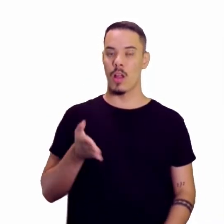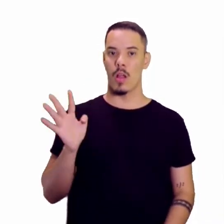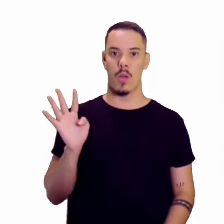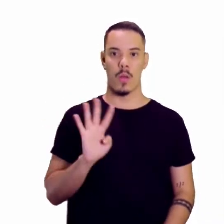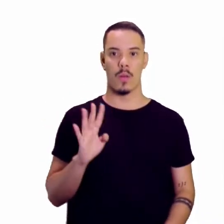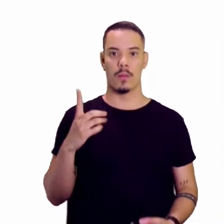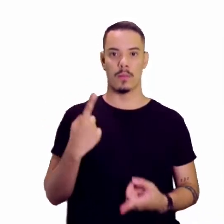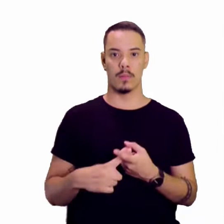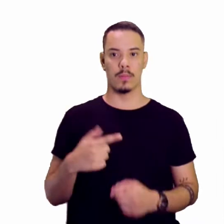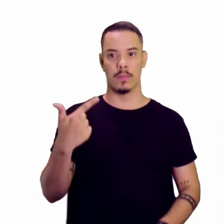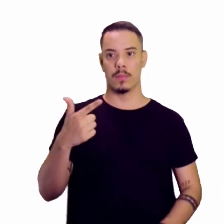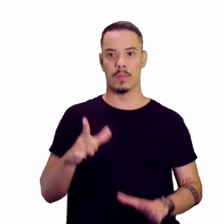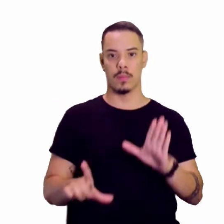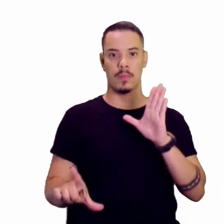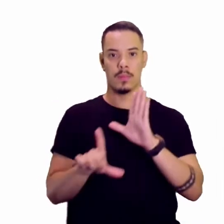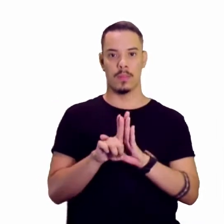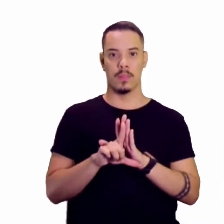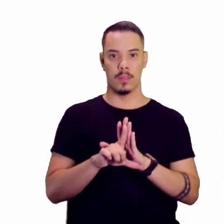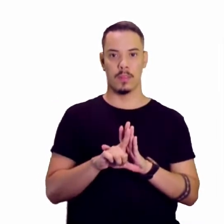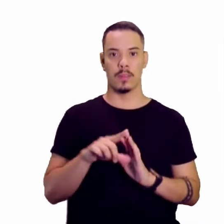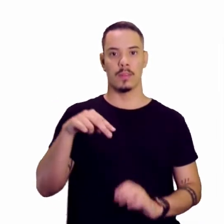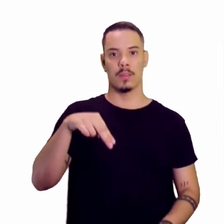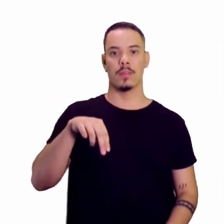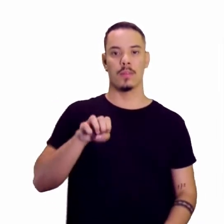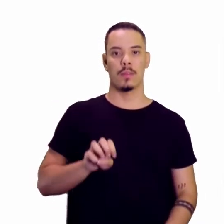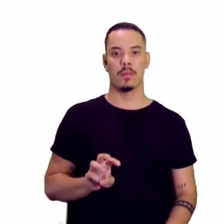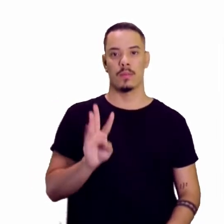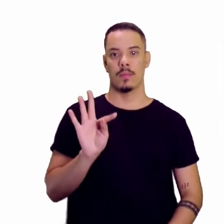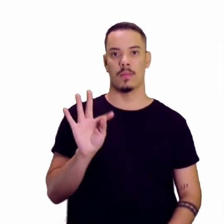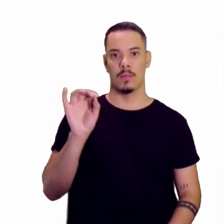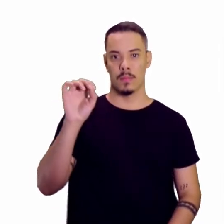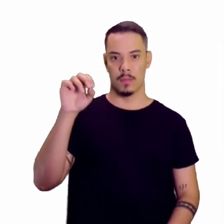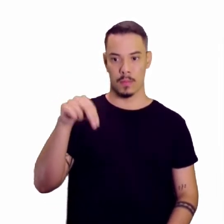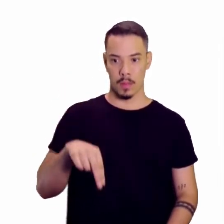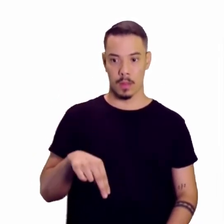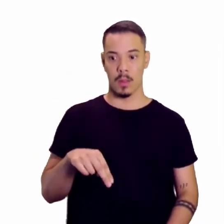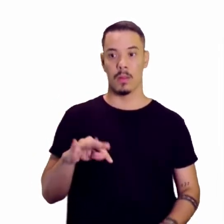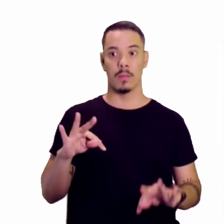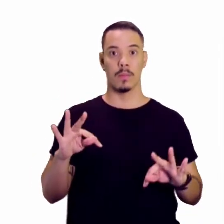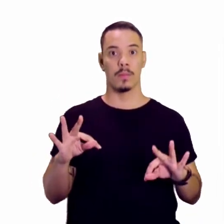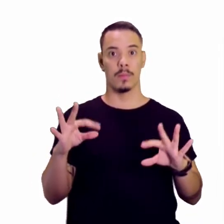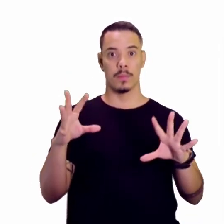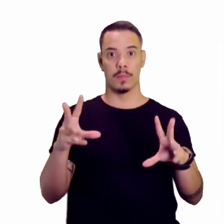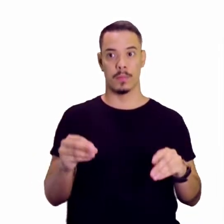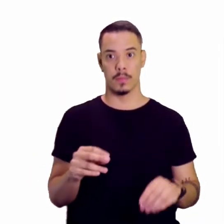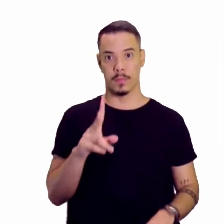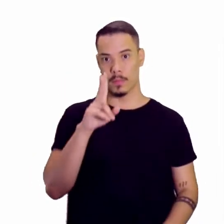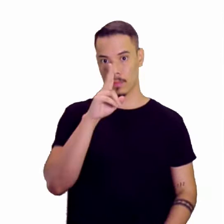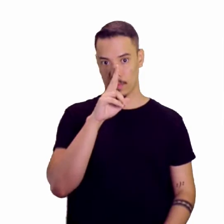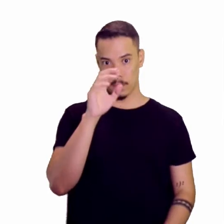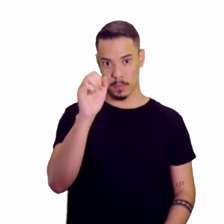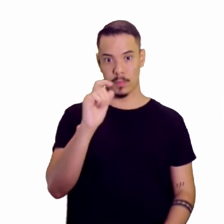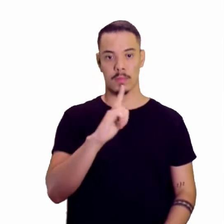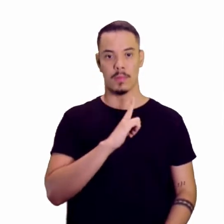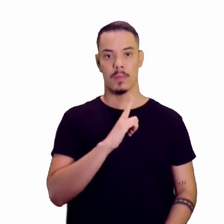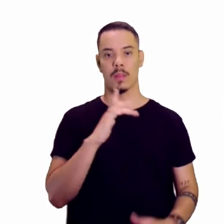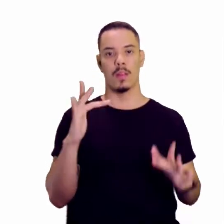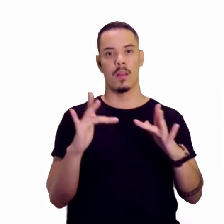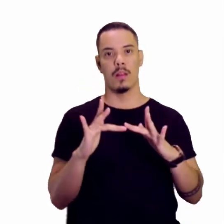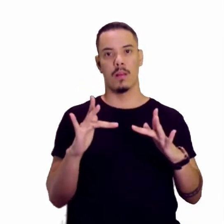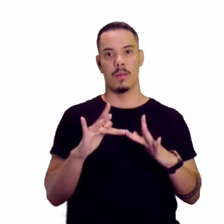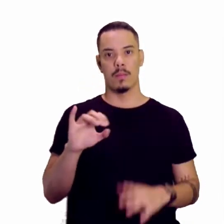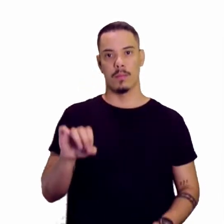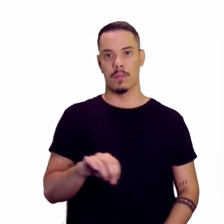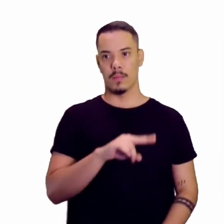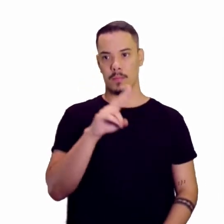porque a segunda lei de Newton, como trabalha com o princípio fundamental da dinâmica, todas as forças que existem, tanto de contato quanto de campo,